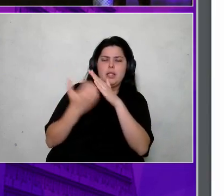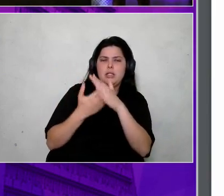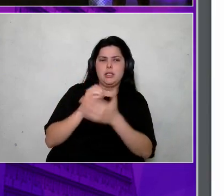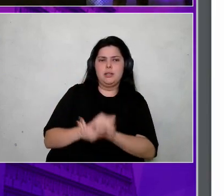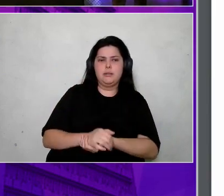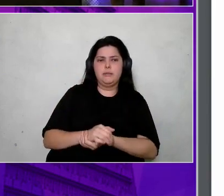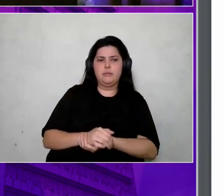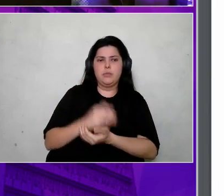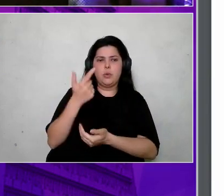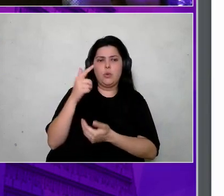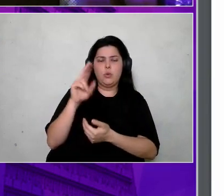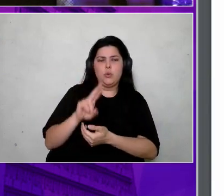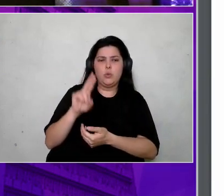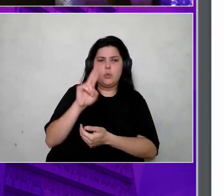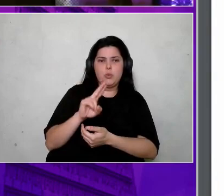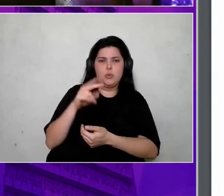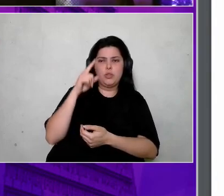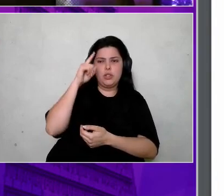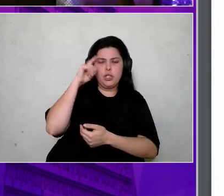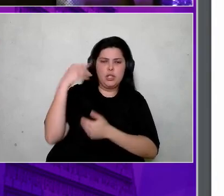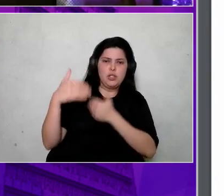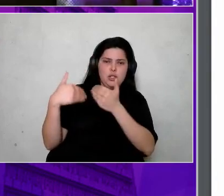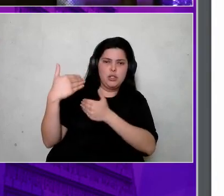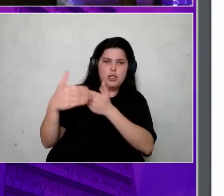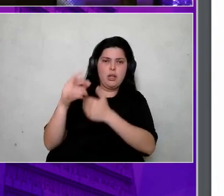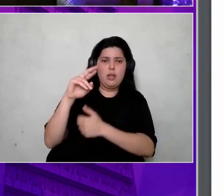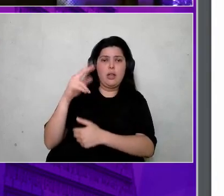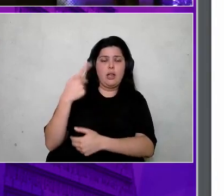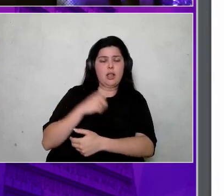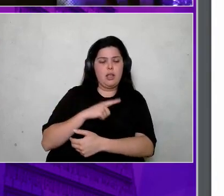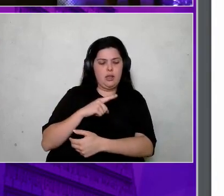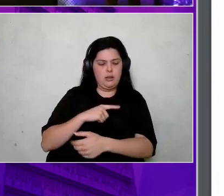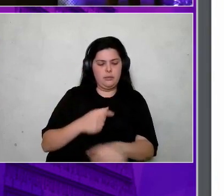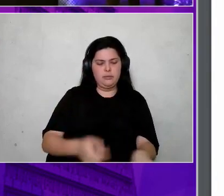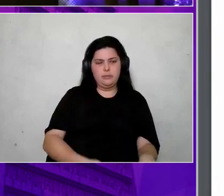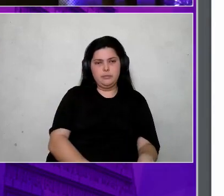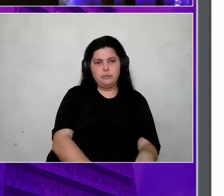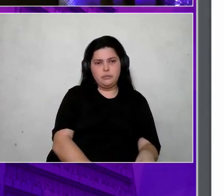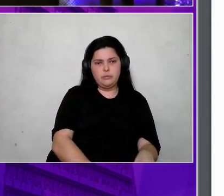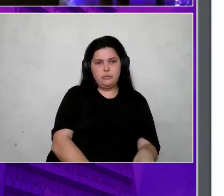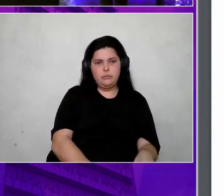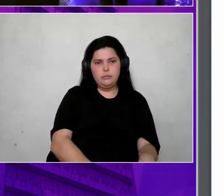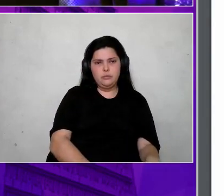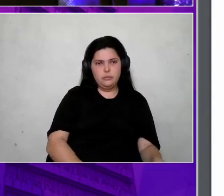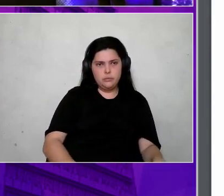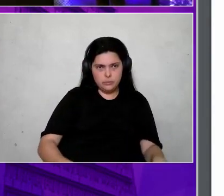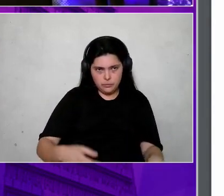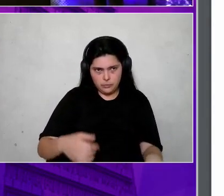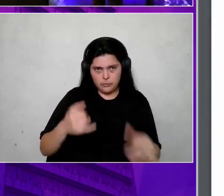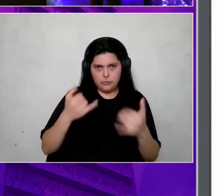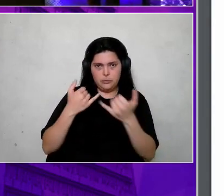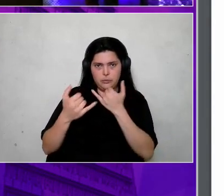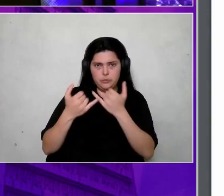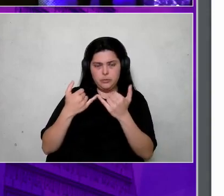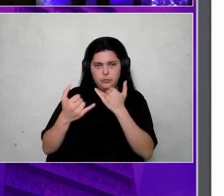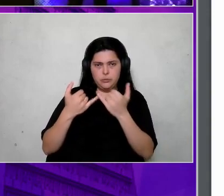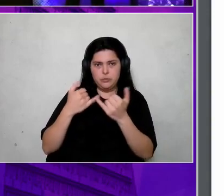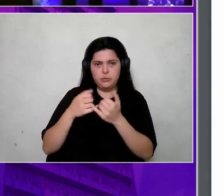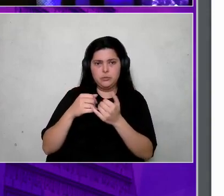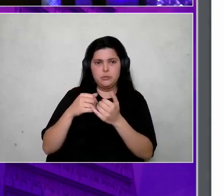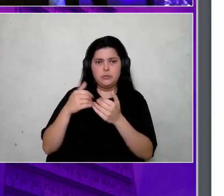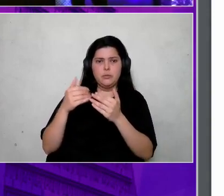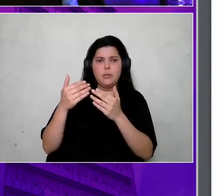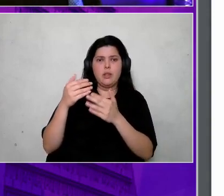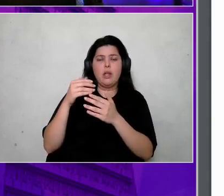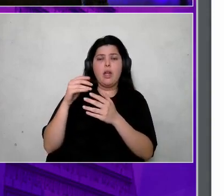uso de dia a dia que a gente vê no RH. Né? Por exemplo, help desk. Quantas